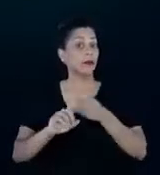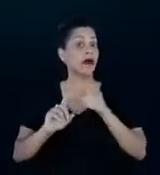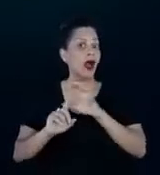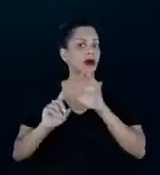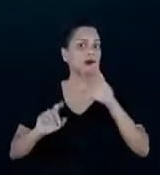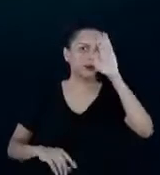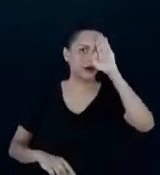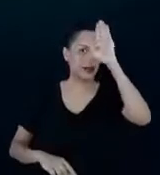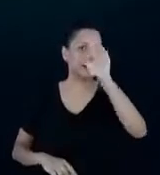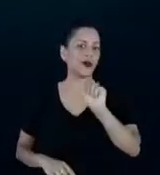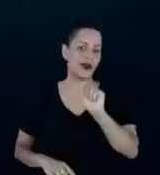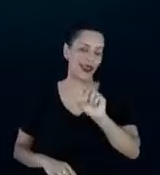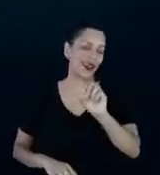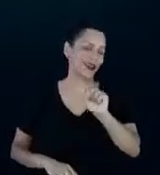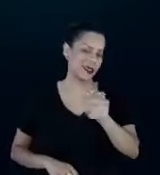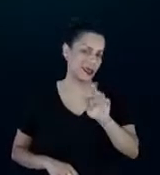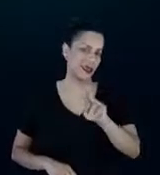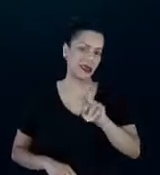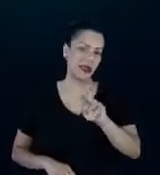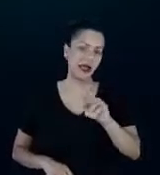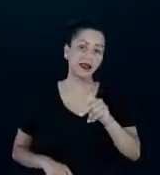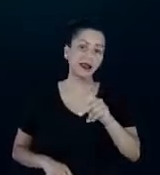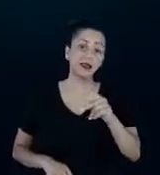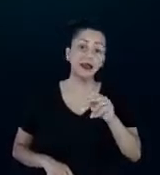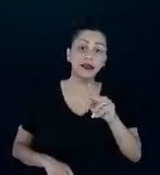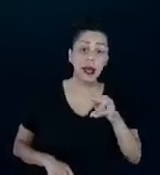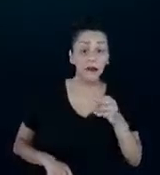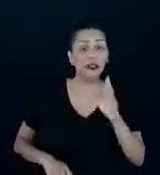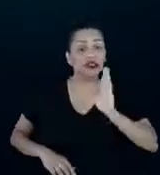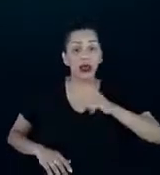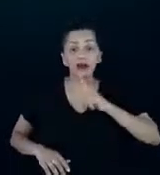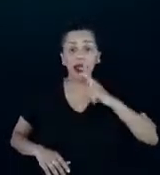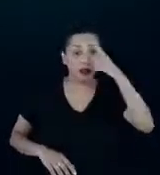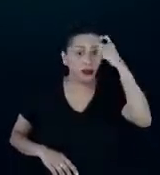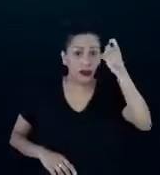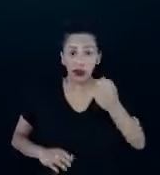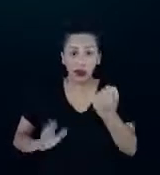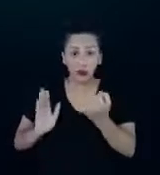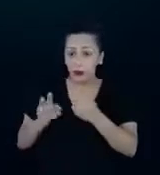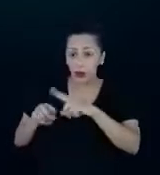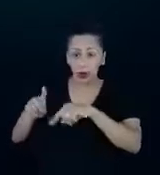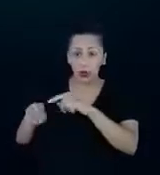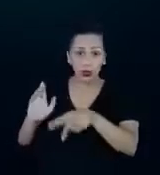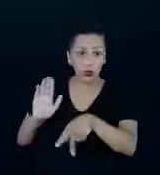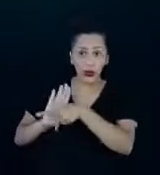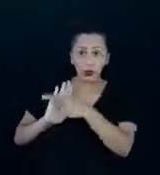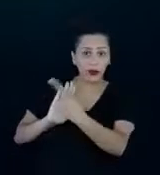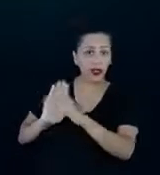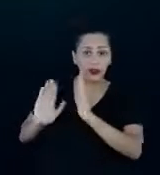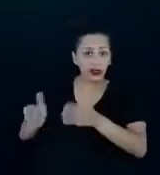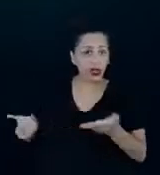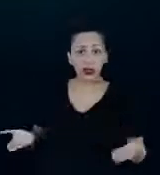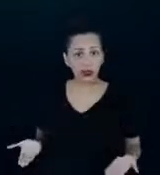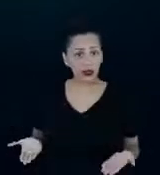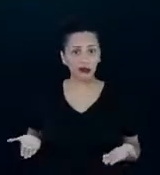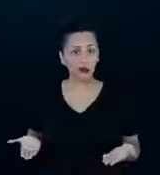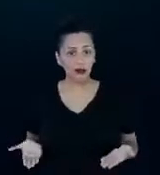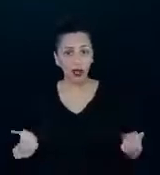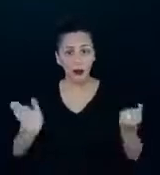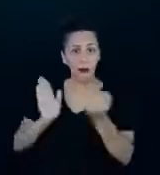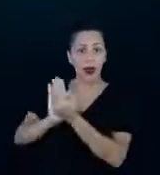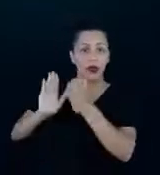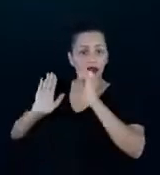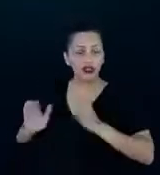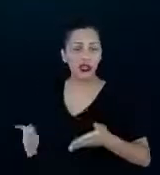A startup está sendo contratada porque ela já tem uma ideia, ela já tem um produto, está patenteado esse produto. Como é que a